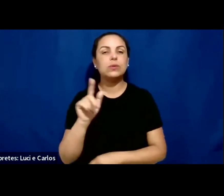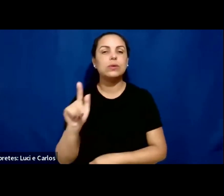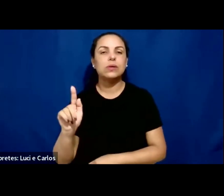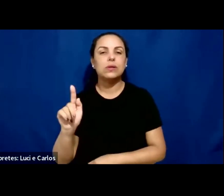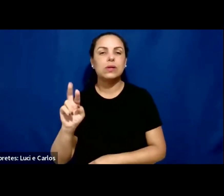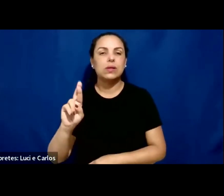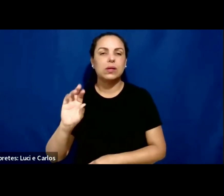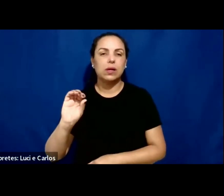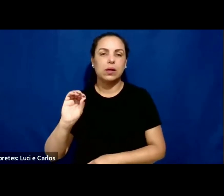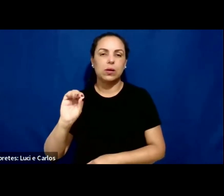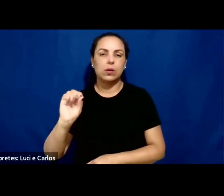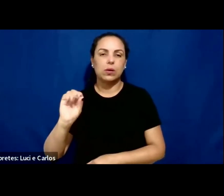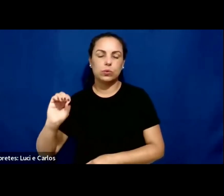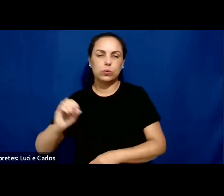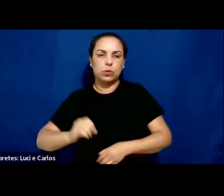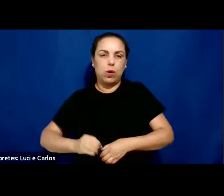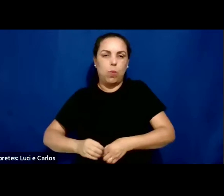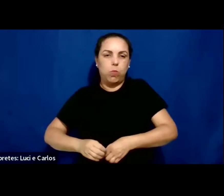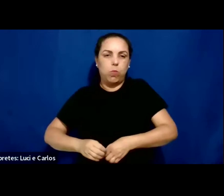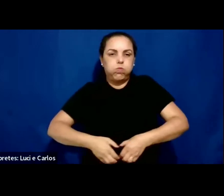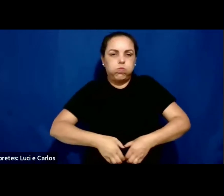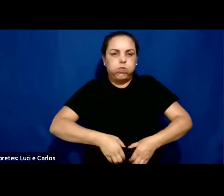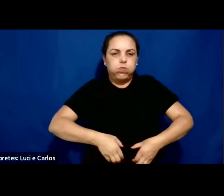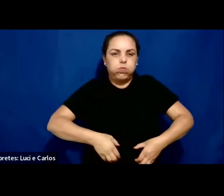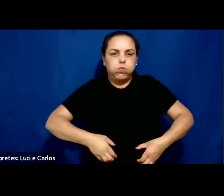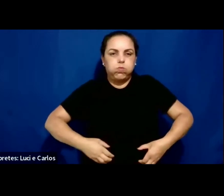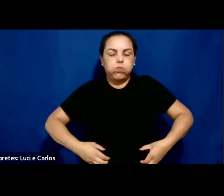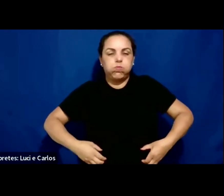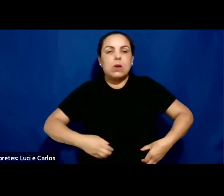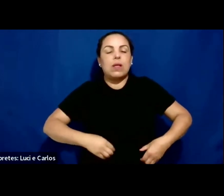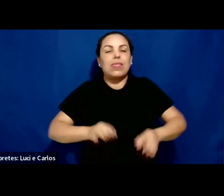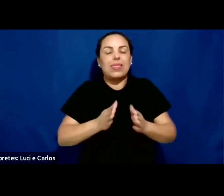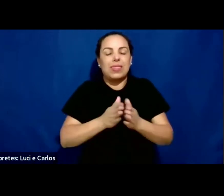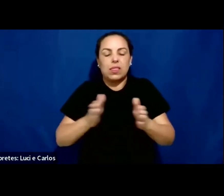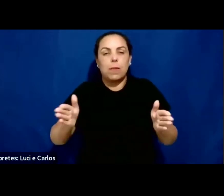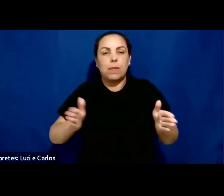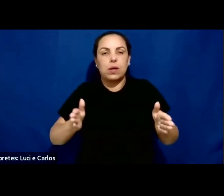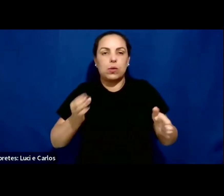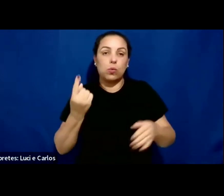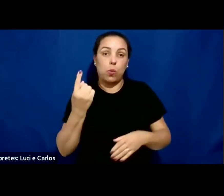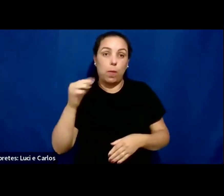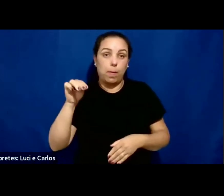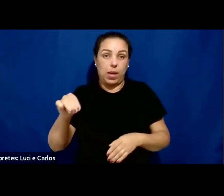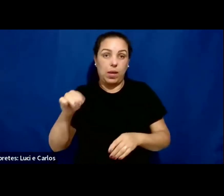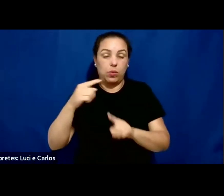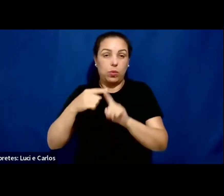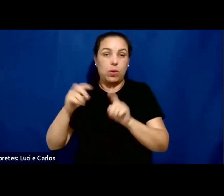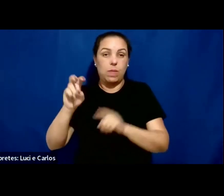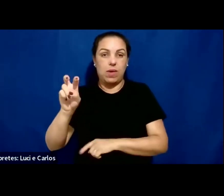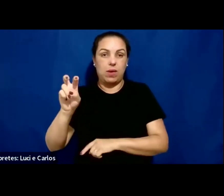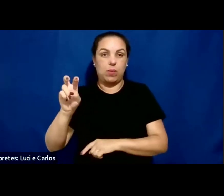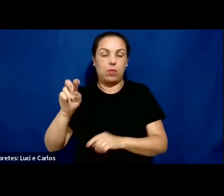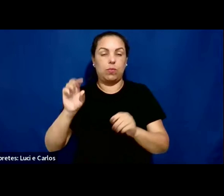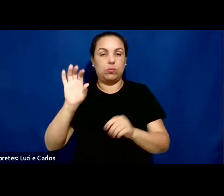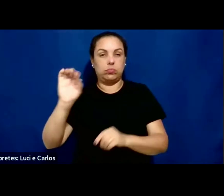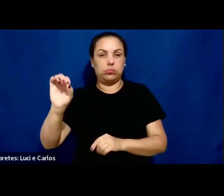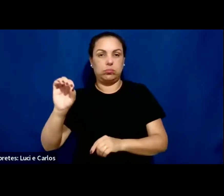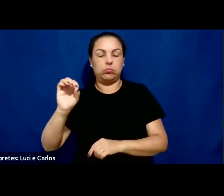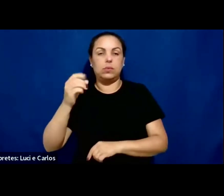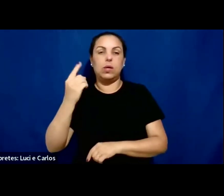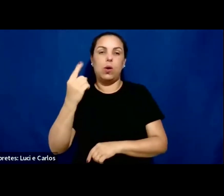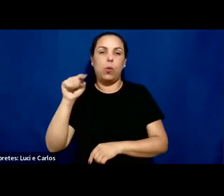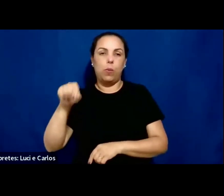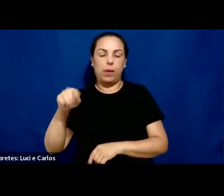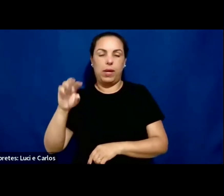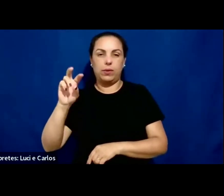grosso, ele tem 1,5 metro de comprimento, tá? Ele começa do